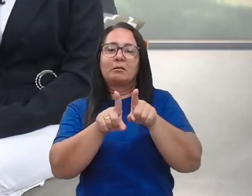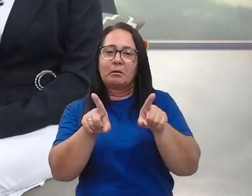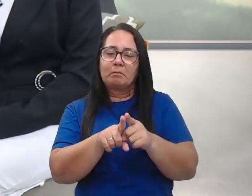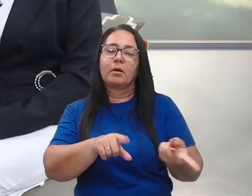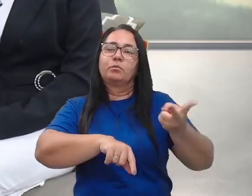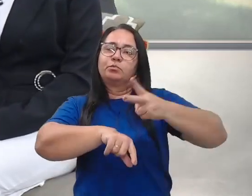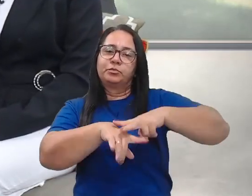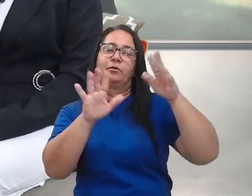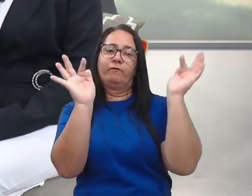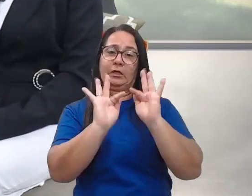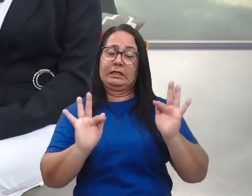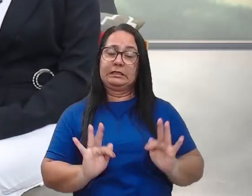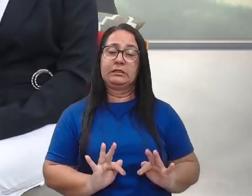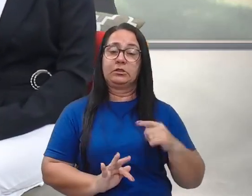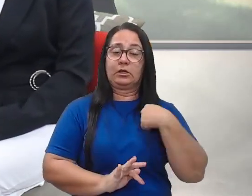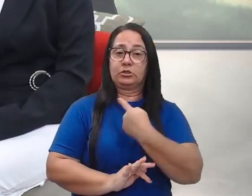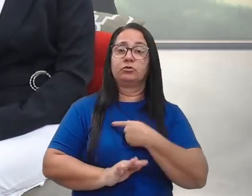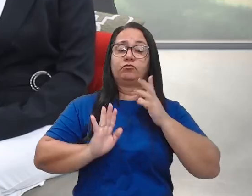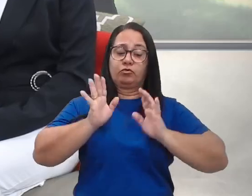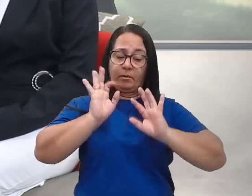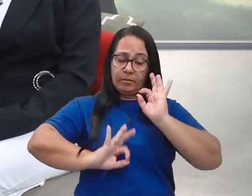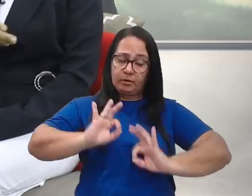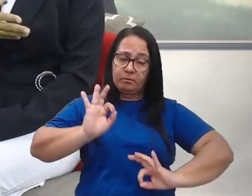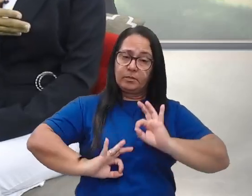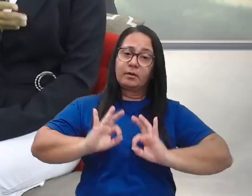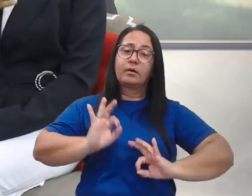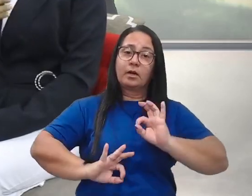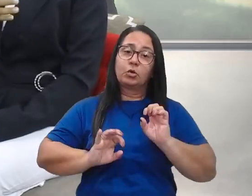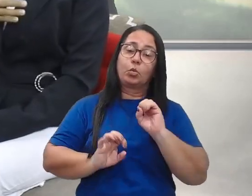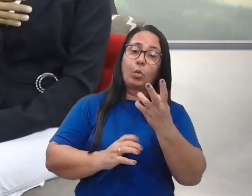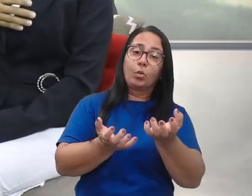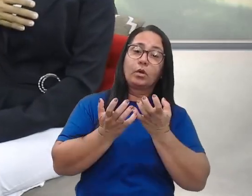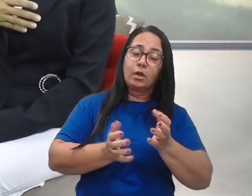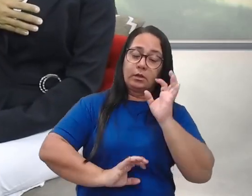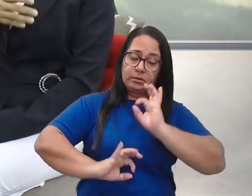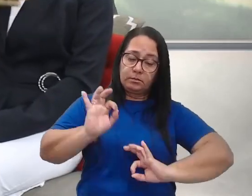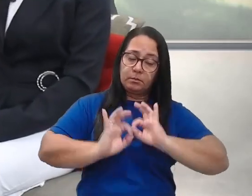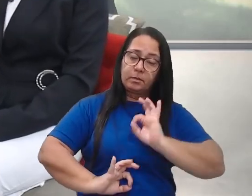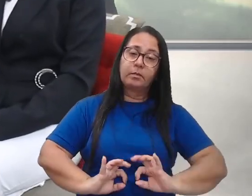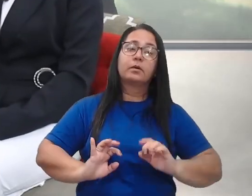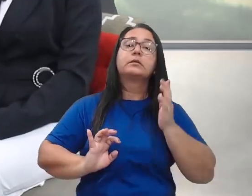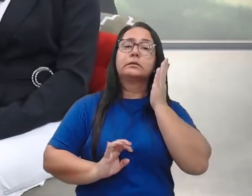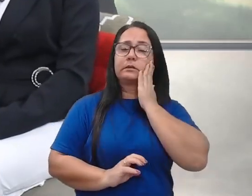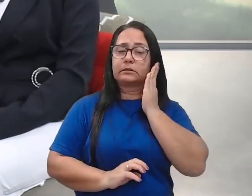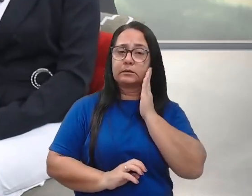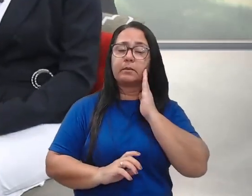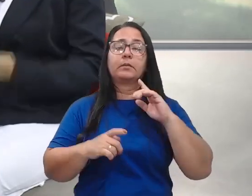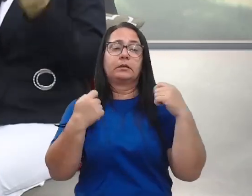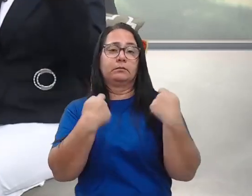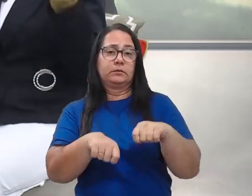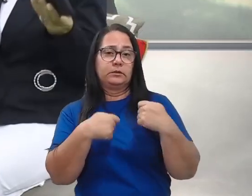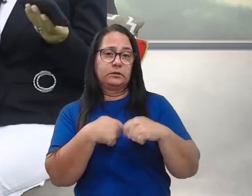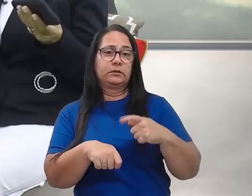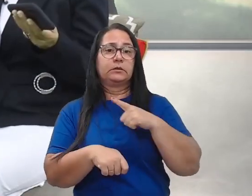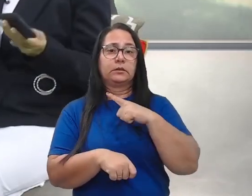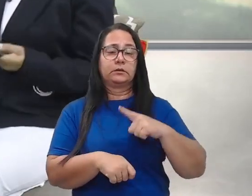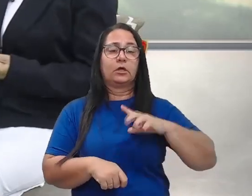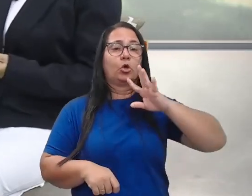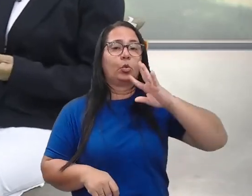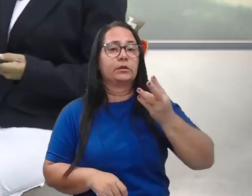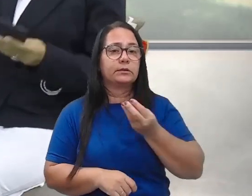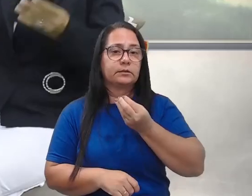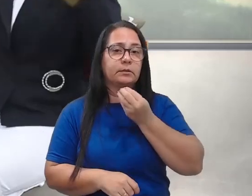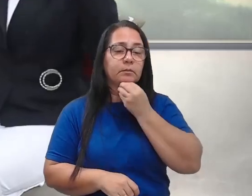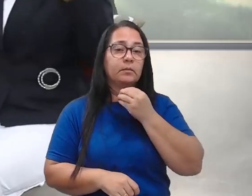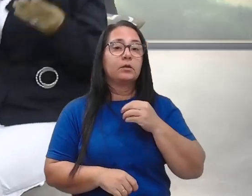muito preparado ou queira estar preparado, a gente sabe que é uma vastidão de conhecimentos e a internet ela faz isso com a